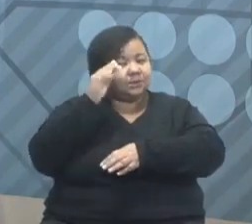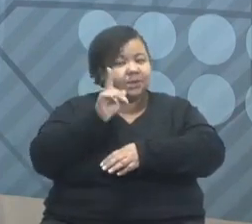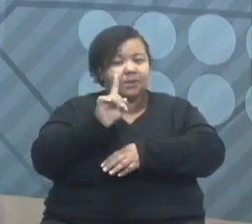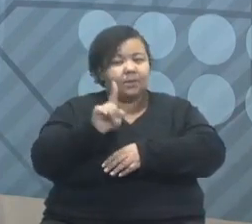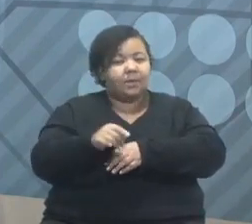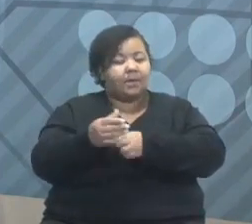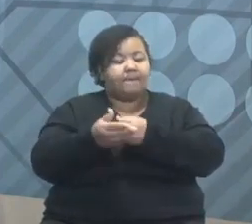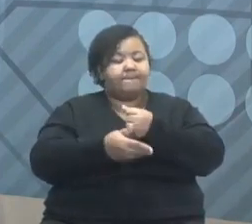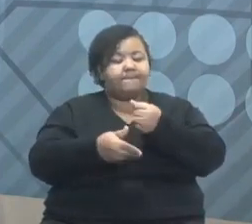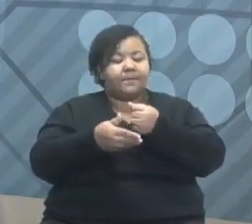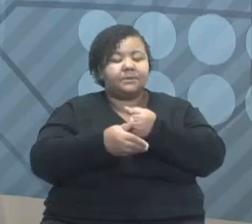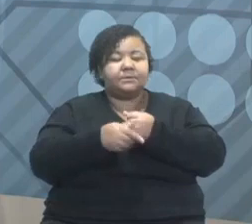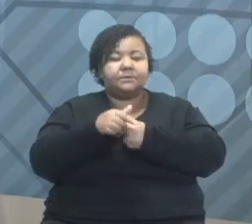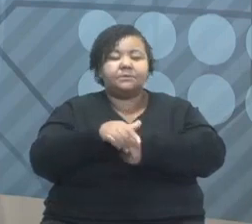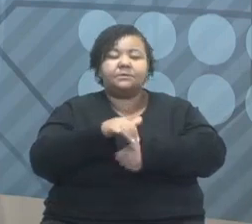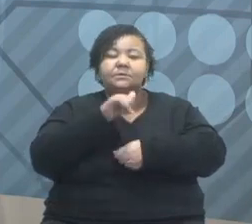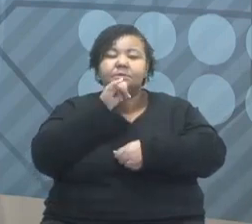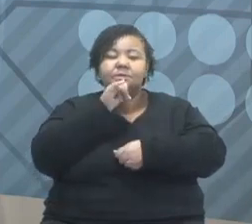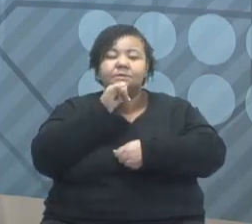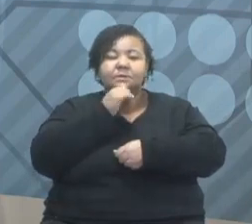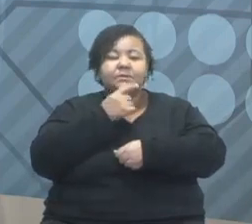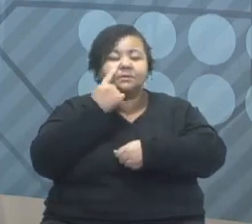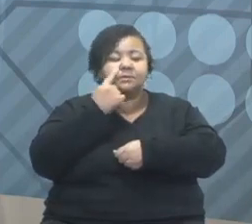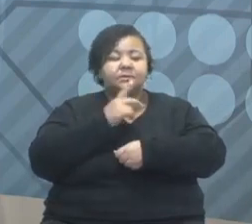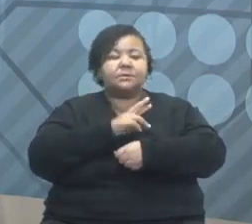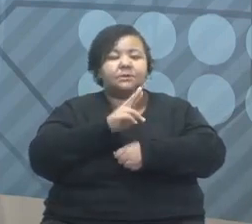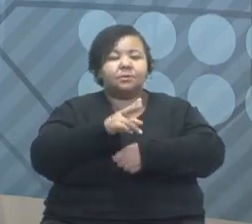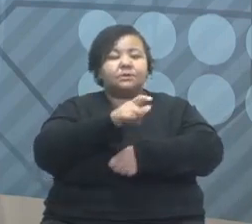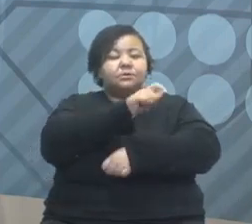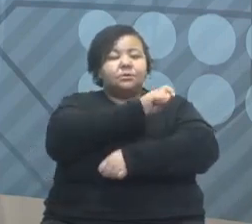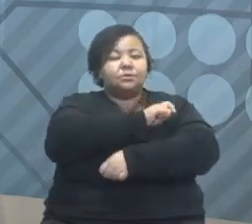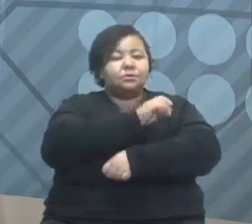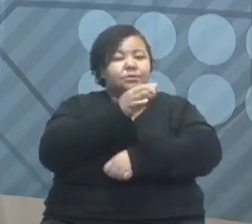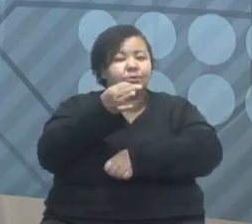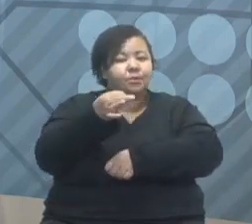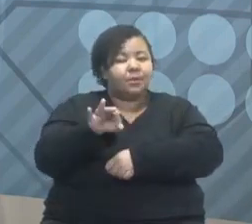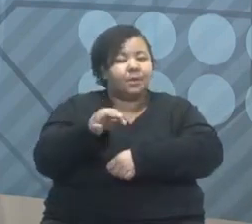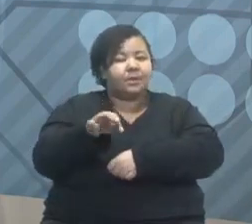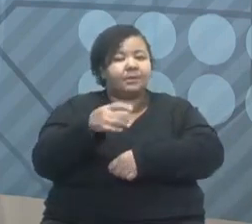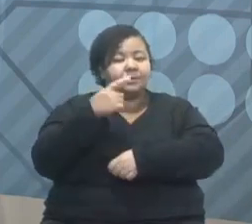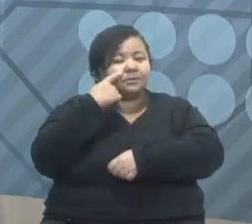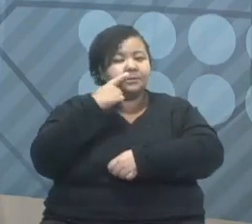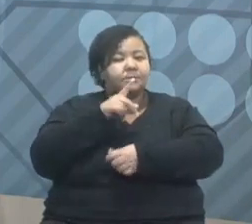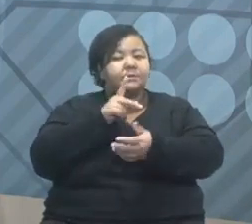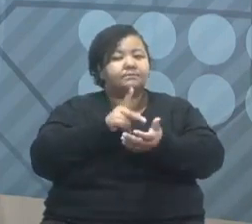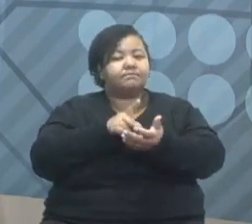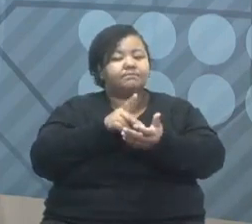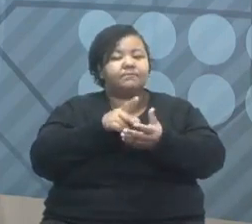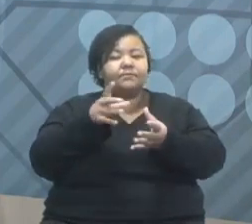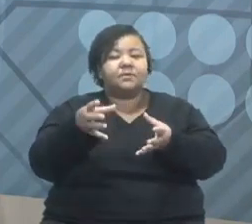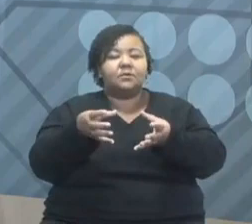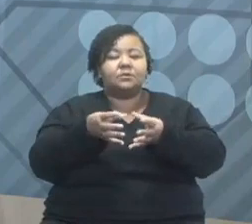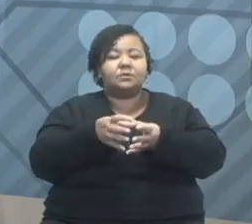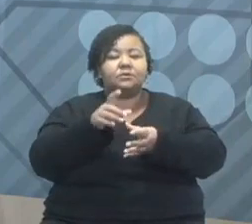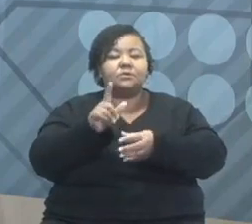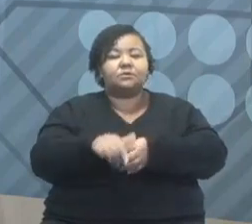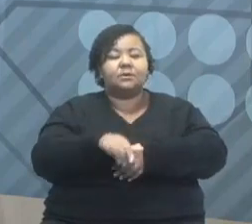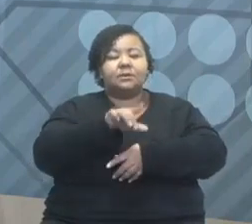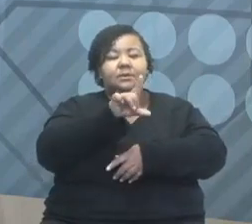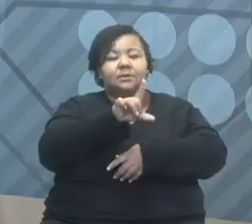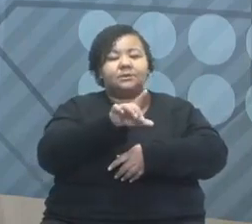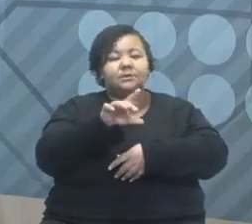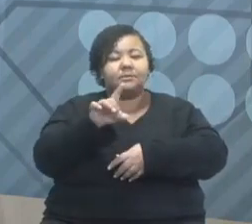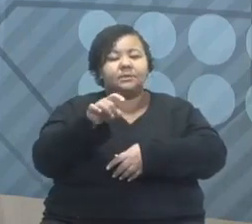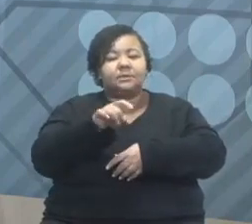base. Nesse caso aqui, nós vamos verificar se essa resposta do aluno está correta. Vamos verificar se realmente esse conjunto é linearmente